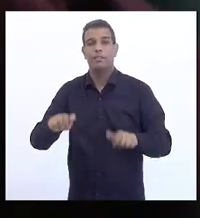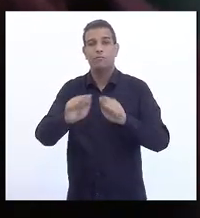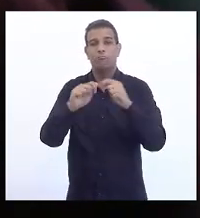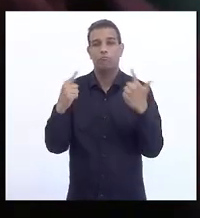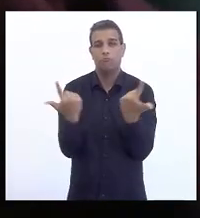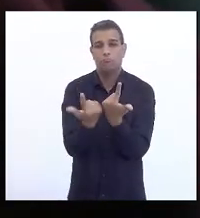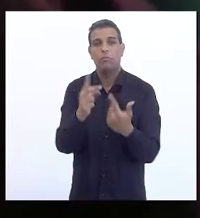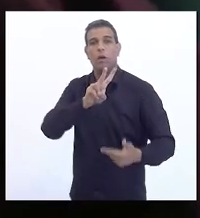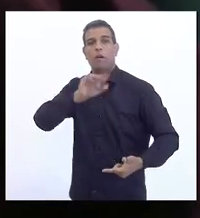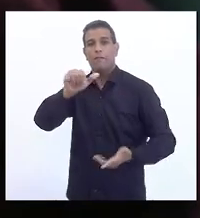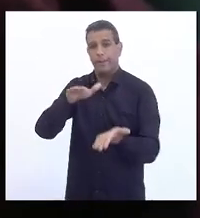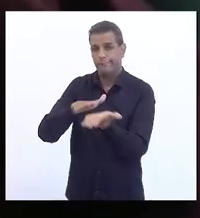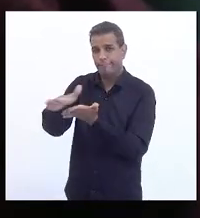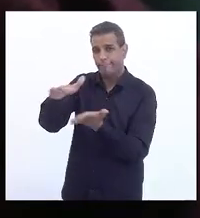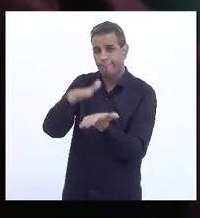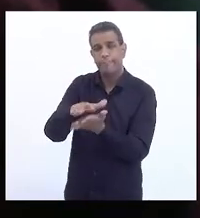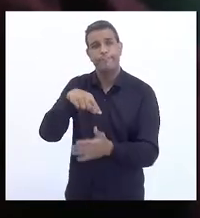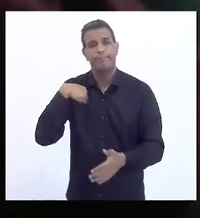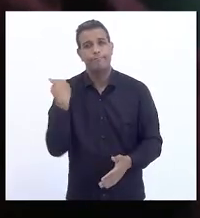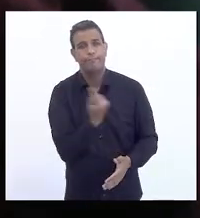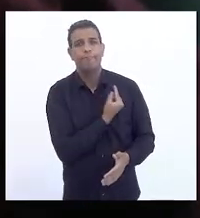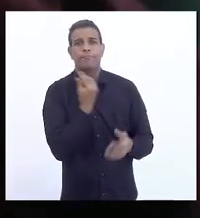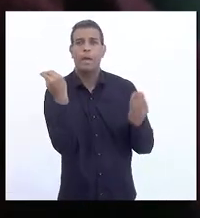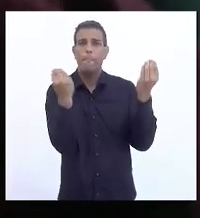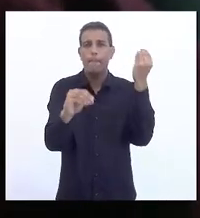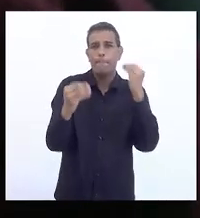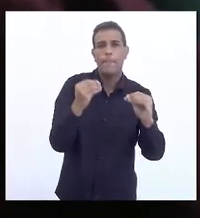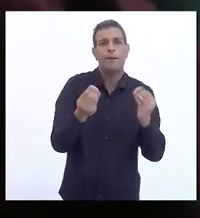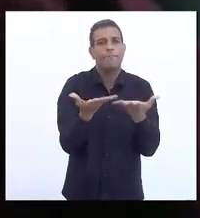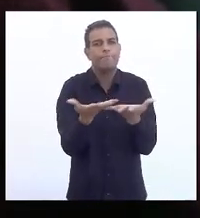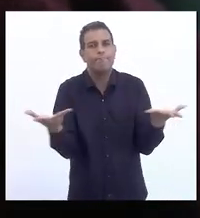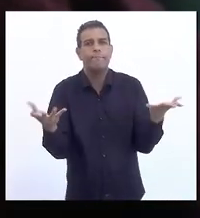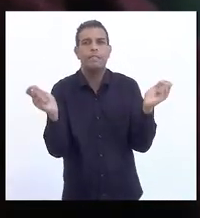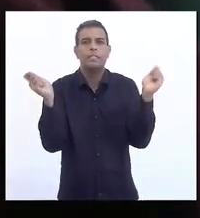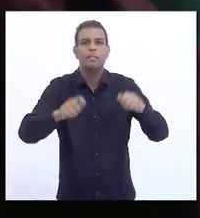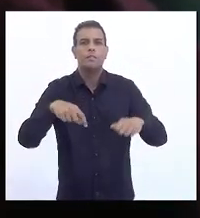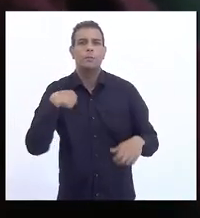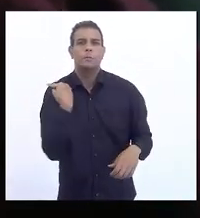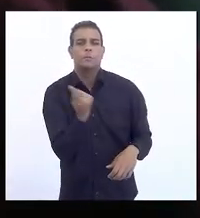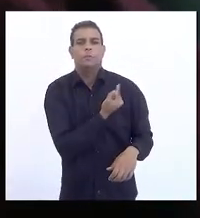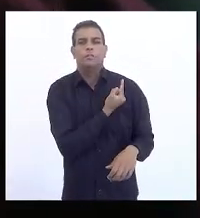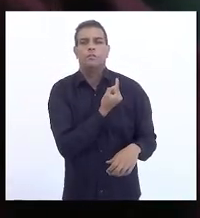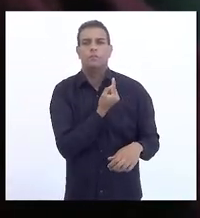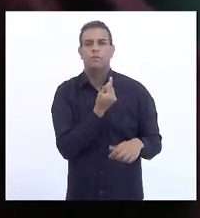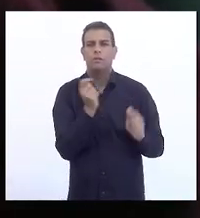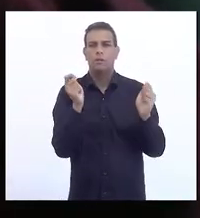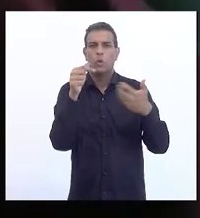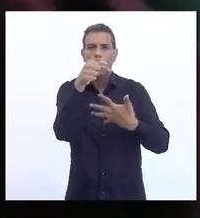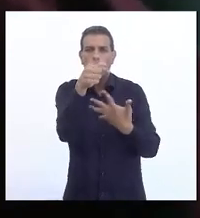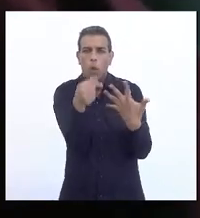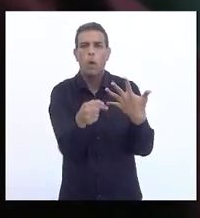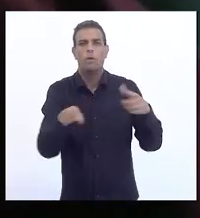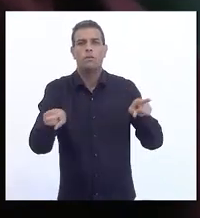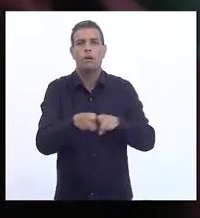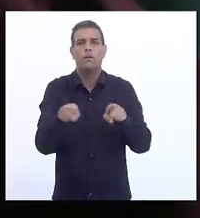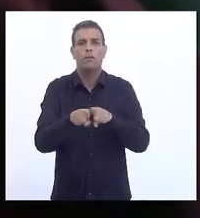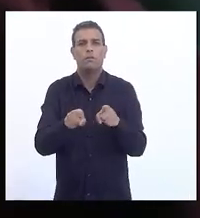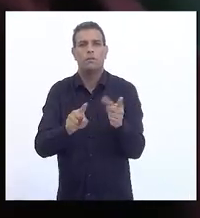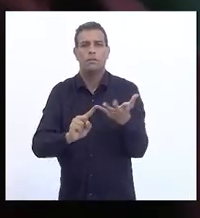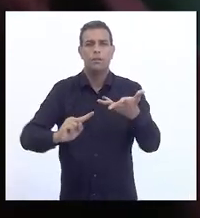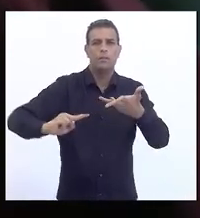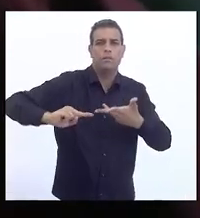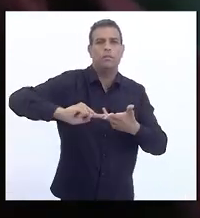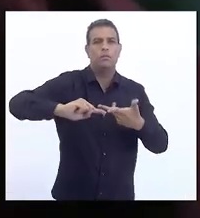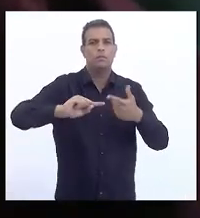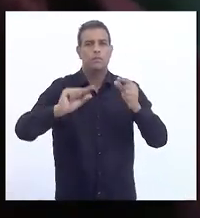será publicada. Então, também colocar isso de uma forma que outros estados já colocaram. Então, era apenas isso,